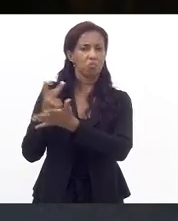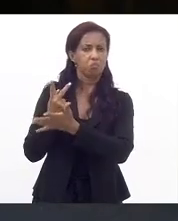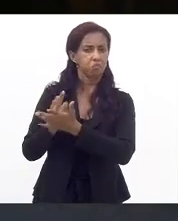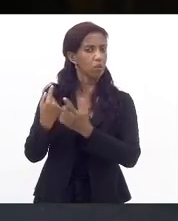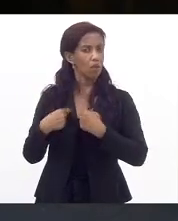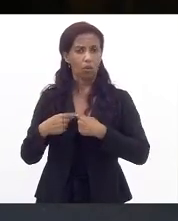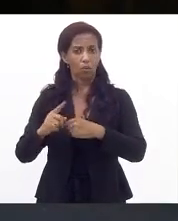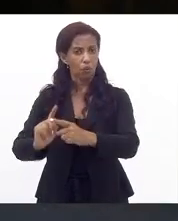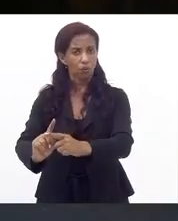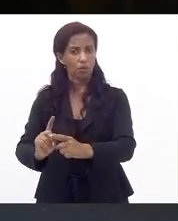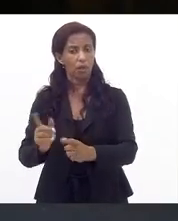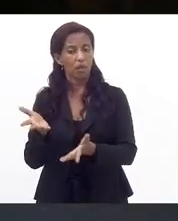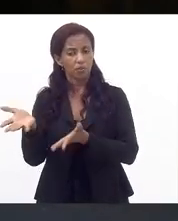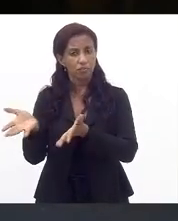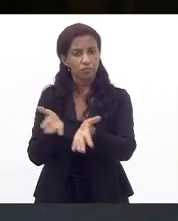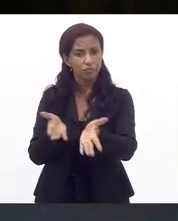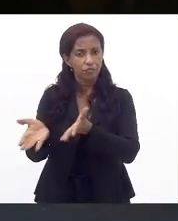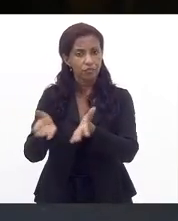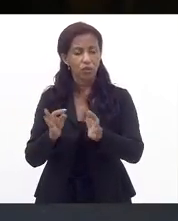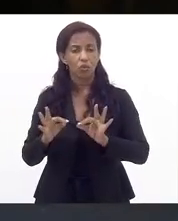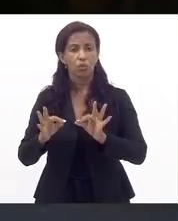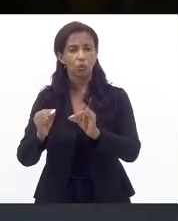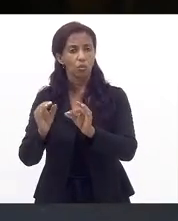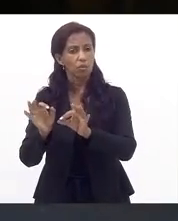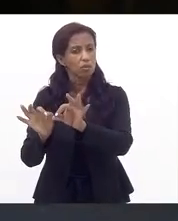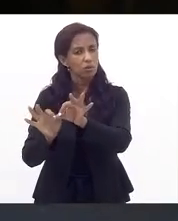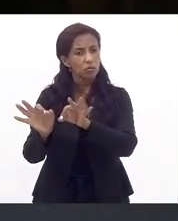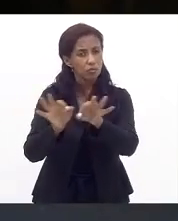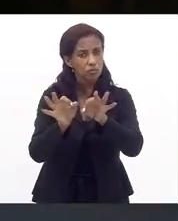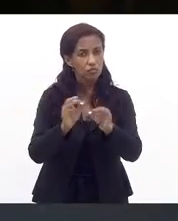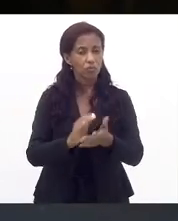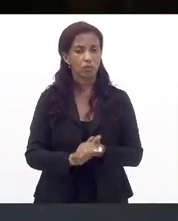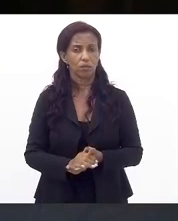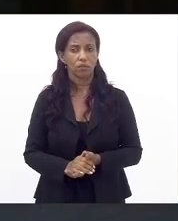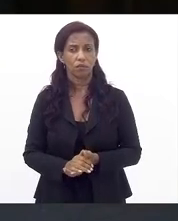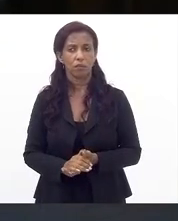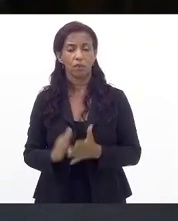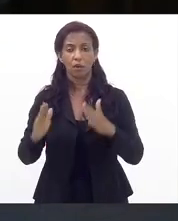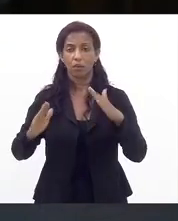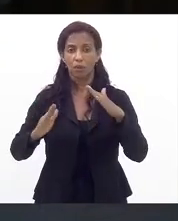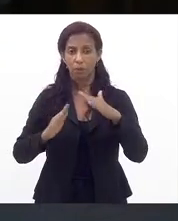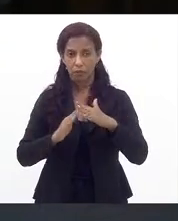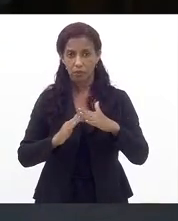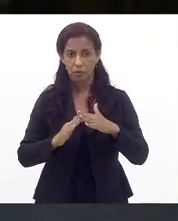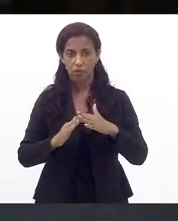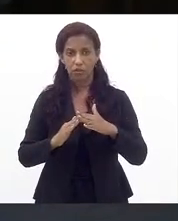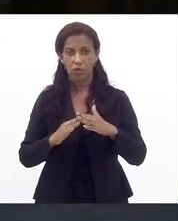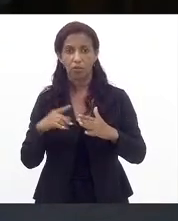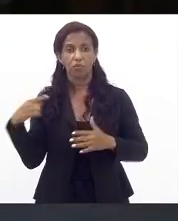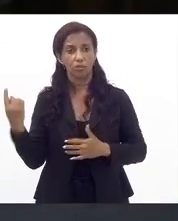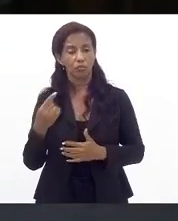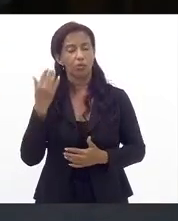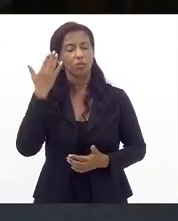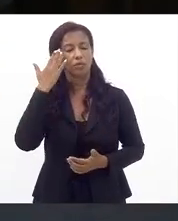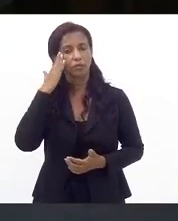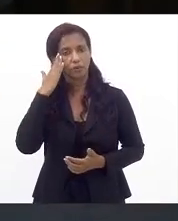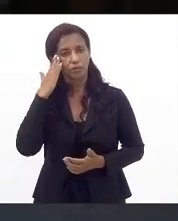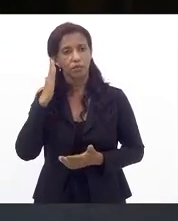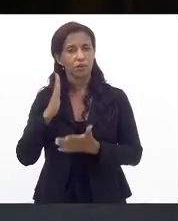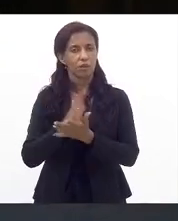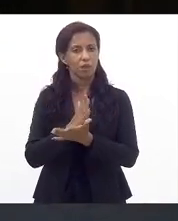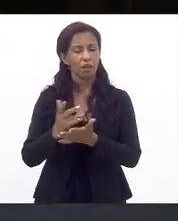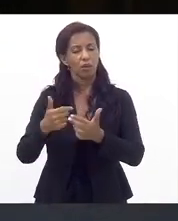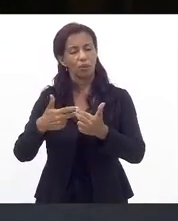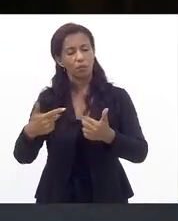contrário e nós estamos tentando buscar todas as condições para no limite no nosso entendimento e